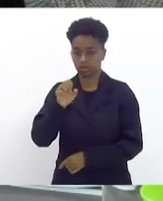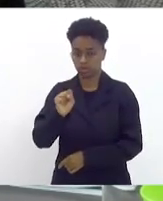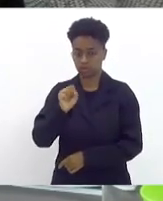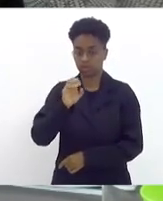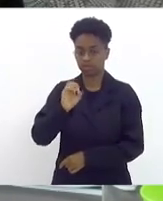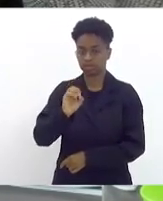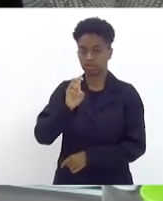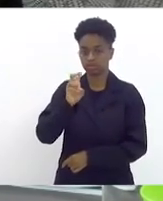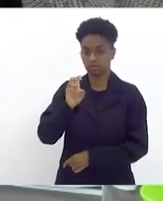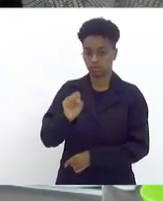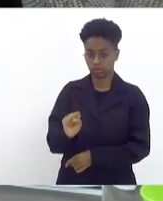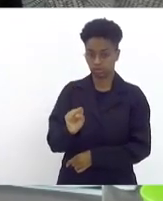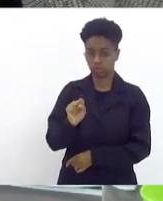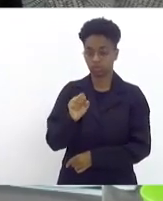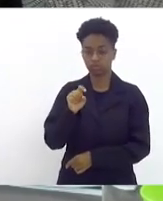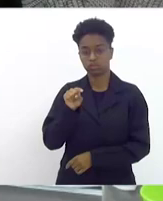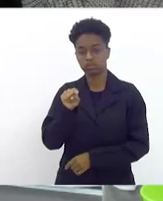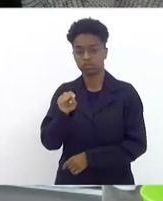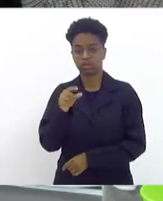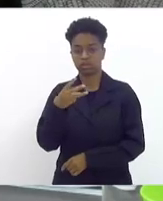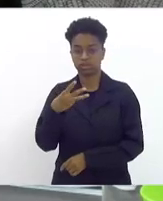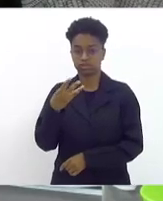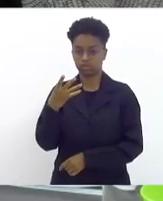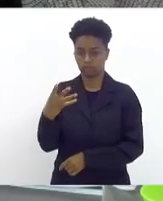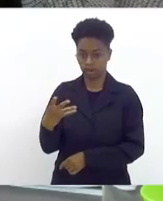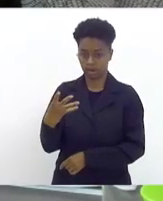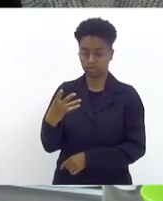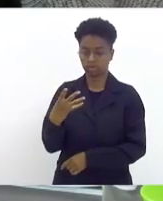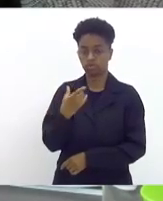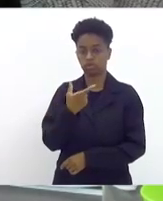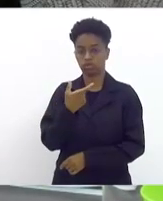0048058 dígito 34 2028-19